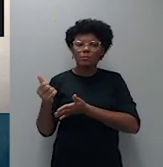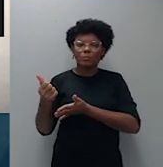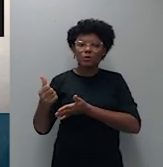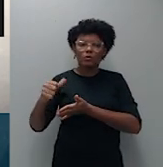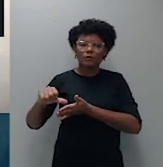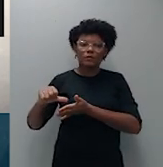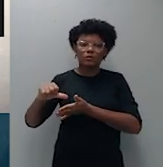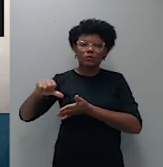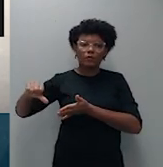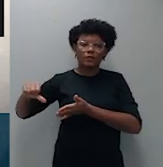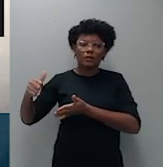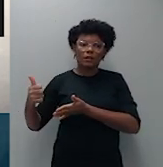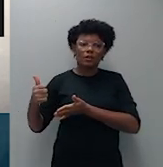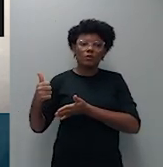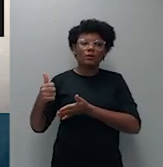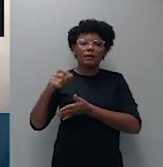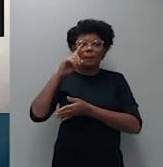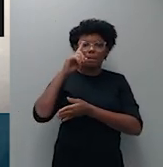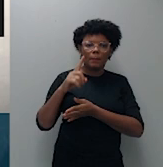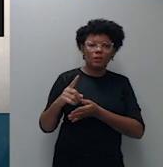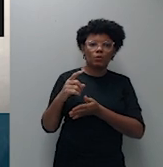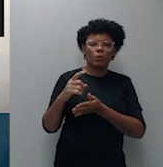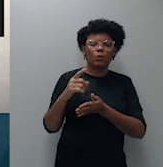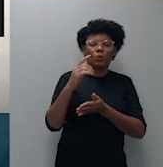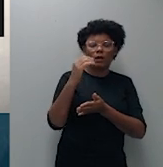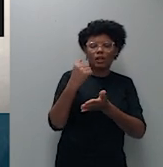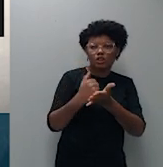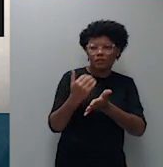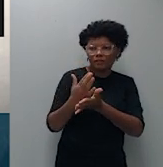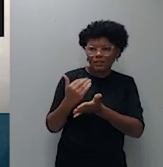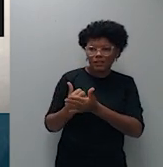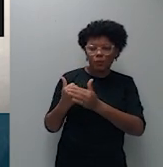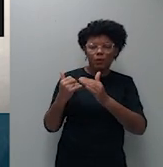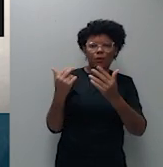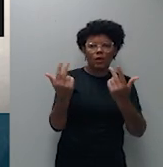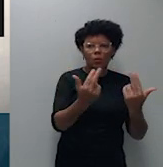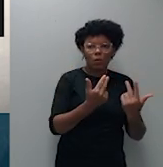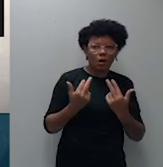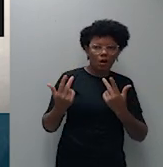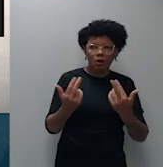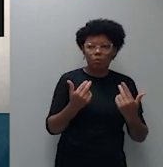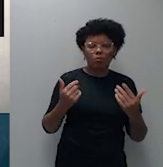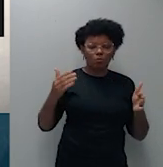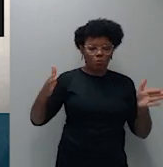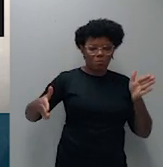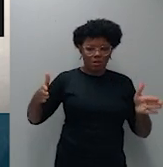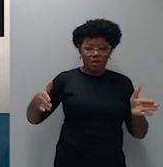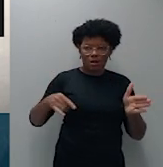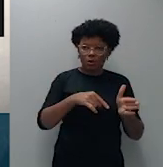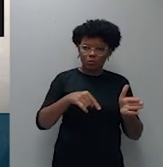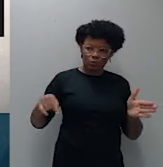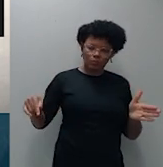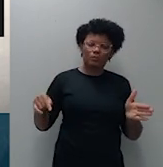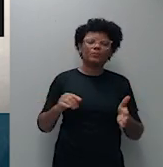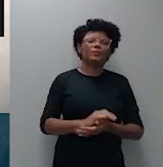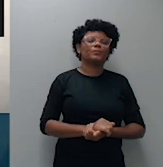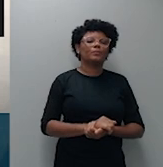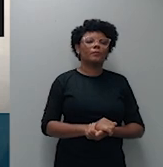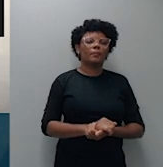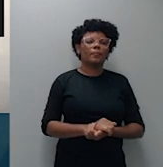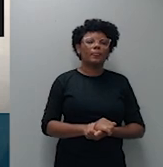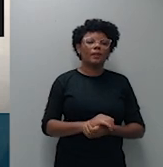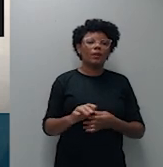ano de 1991 e determinou a partilha igualitária do patrimônio adquirido Neste período a título